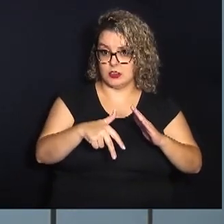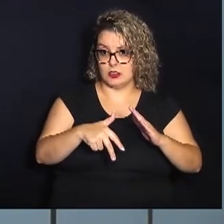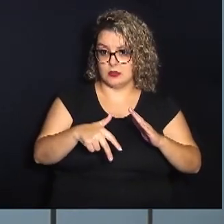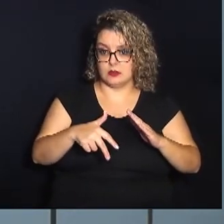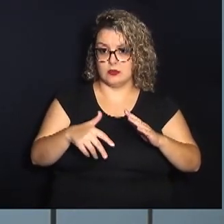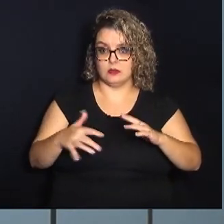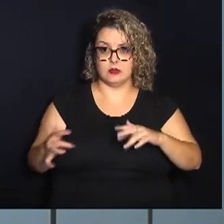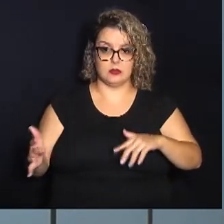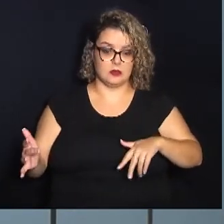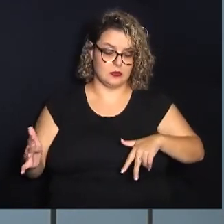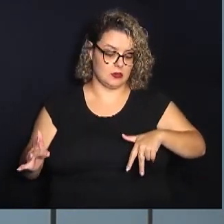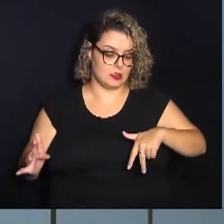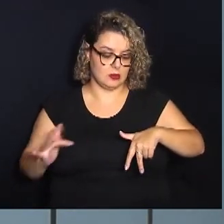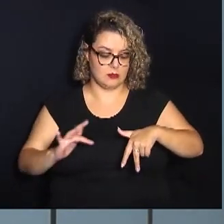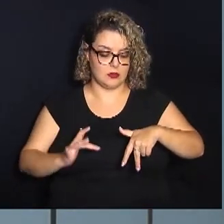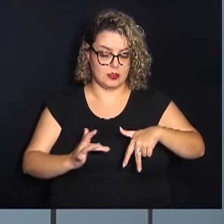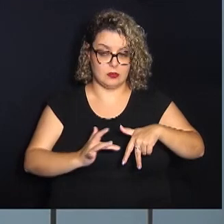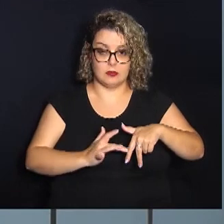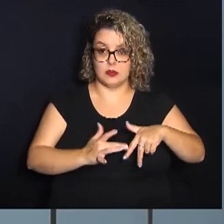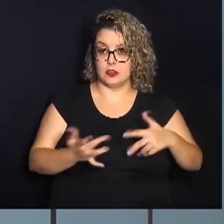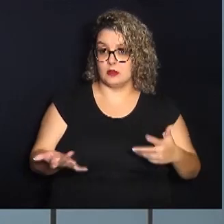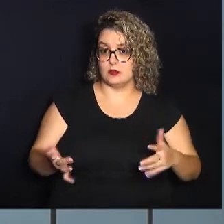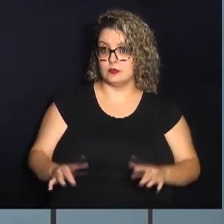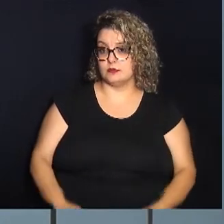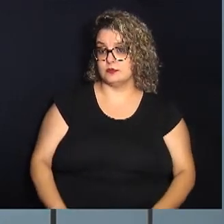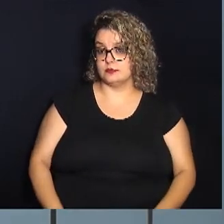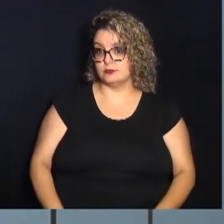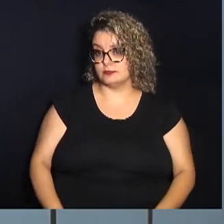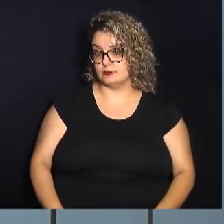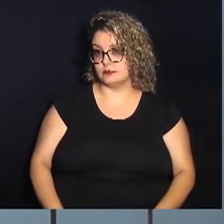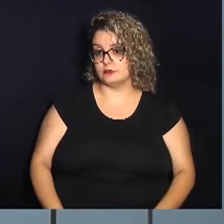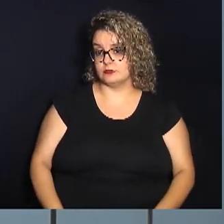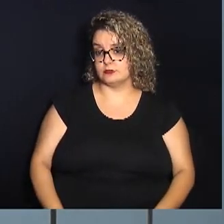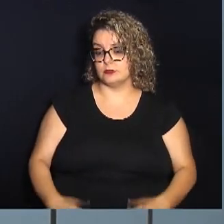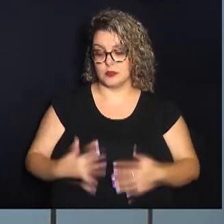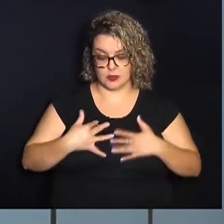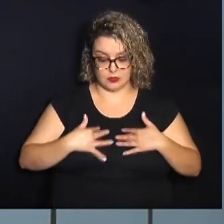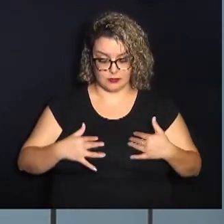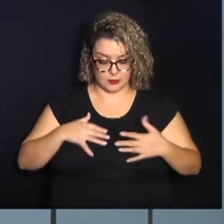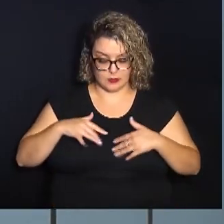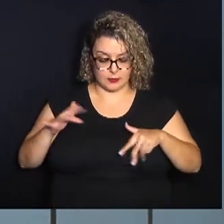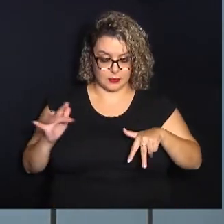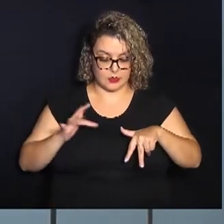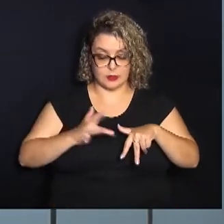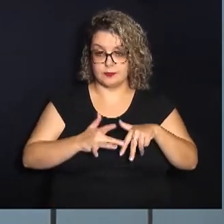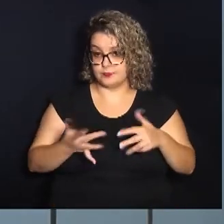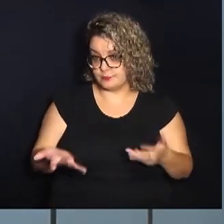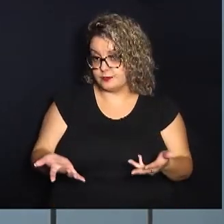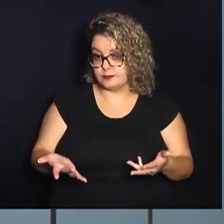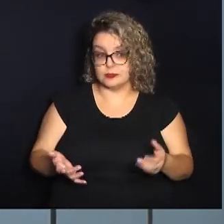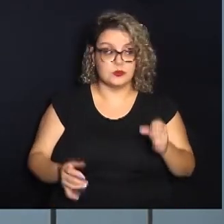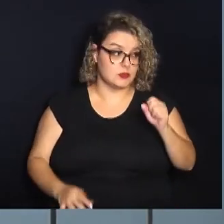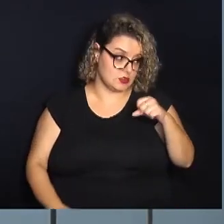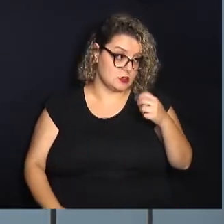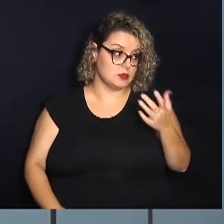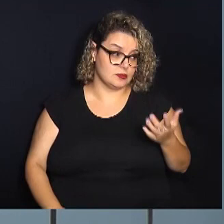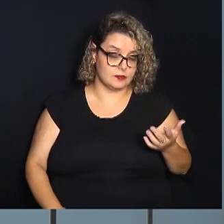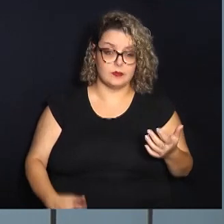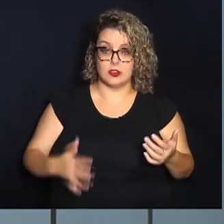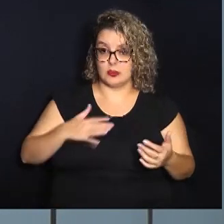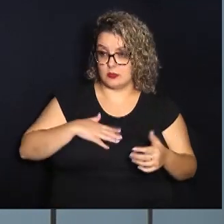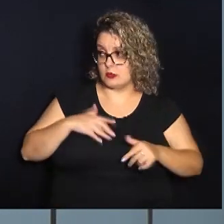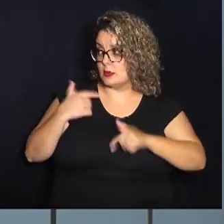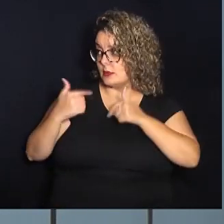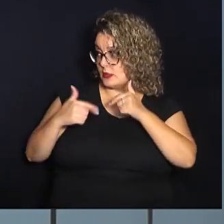pica em cima da roupa, em cima do tecido, sim, inclusive. Entendeu? Então, para mim é um